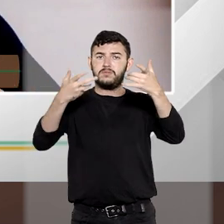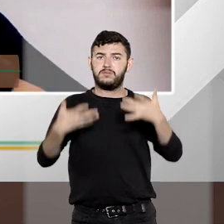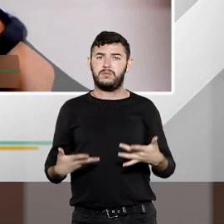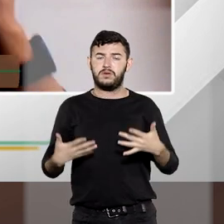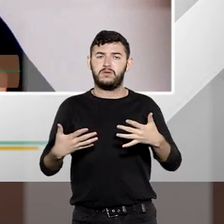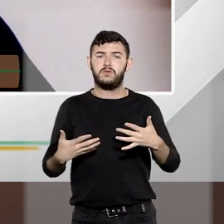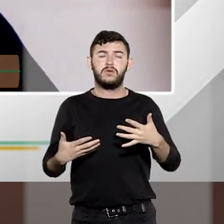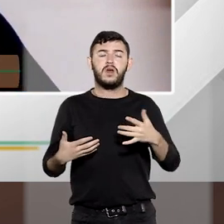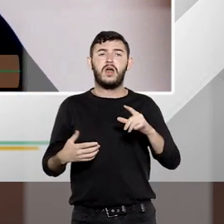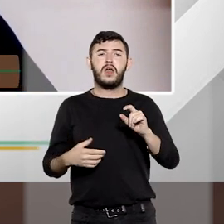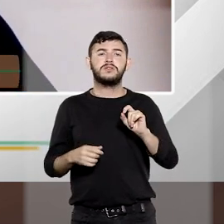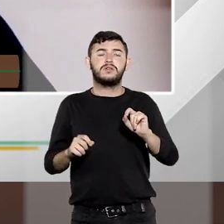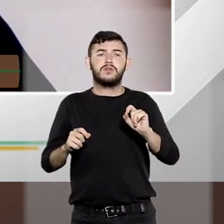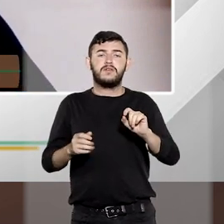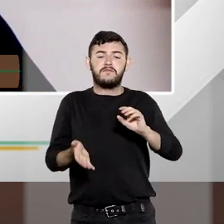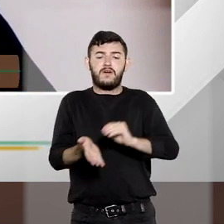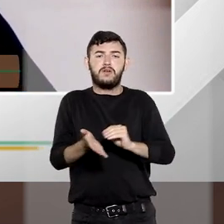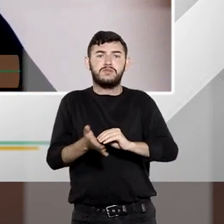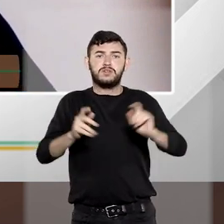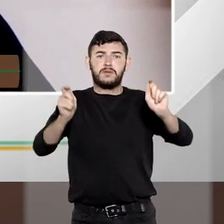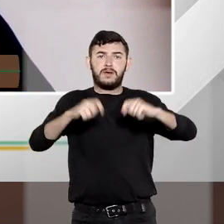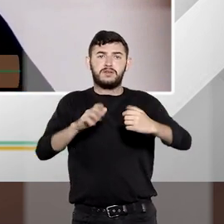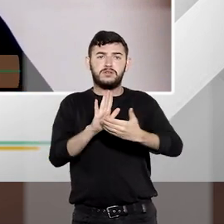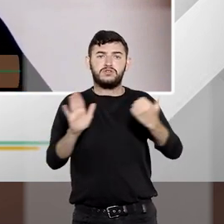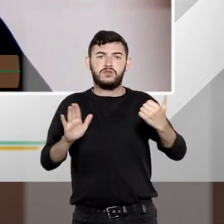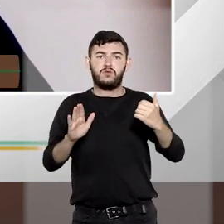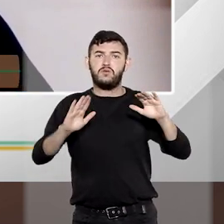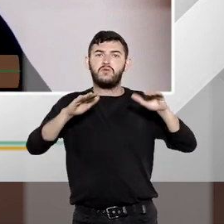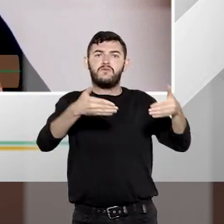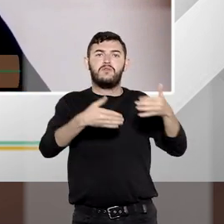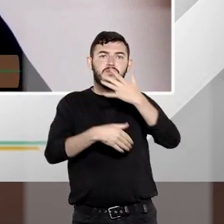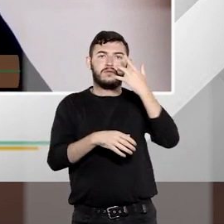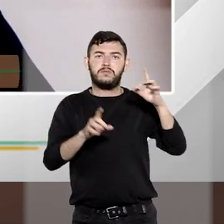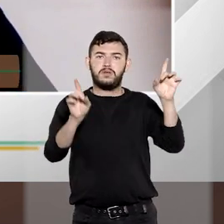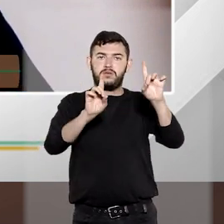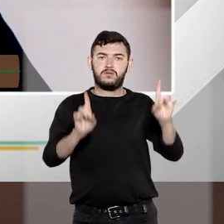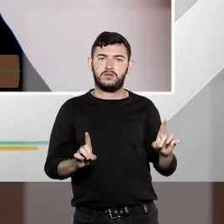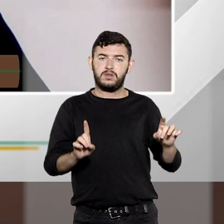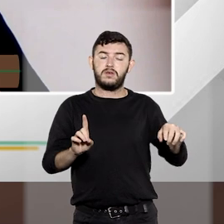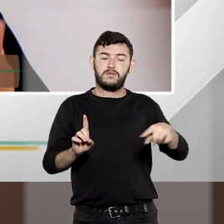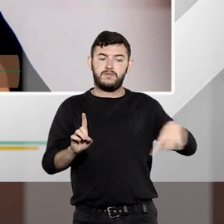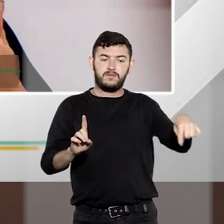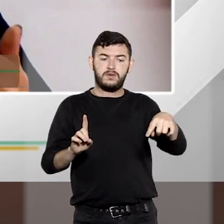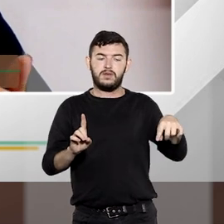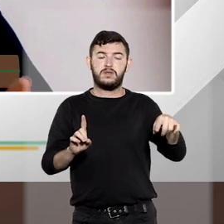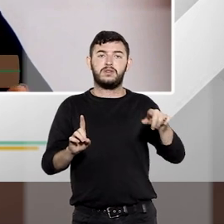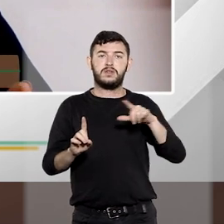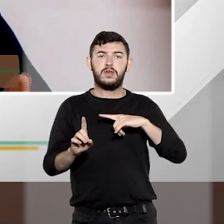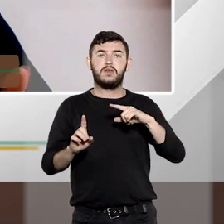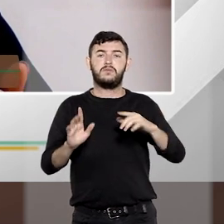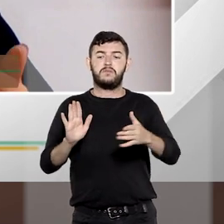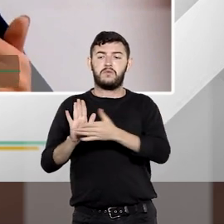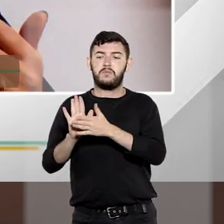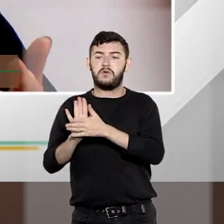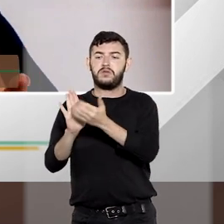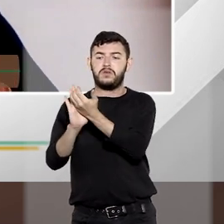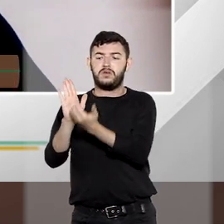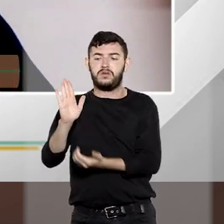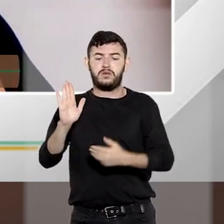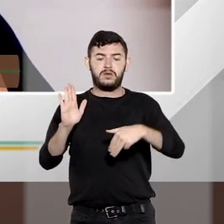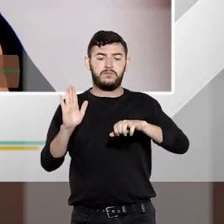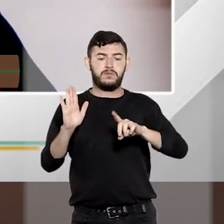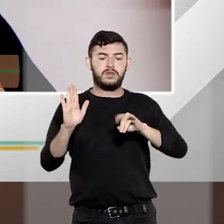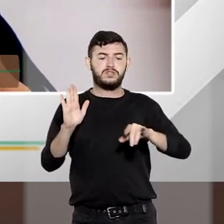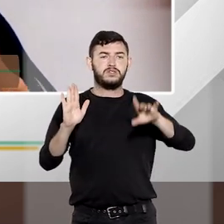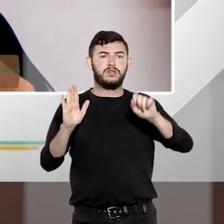tirou essa total incapacidade, como eu falei, das pessoas com deficiência, relativizou, trouxe medidas mais